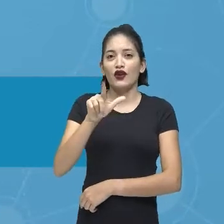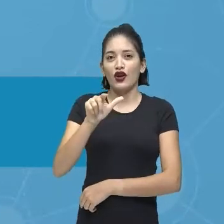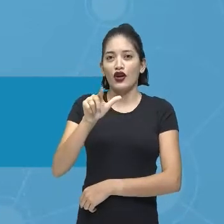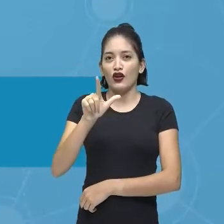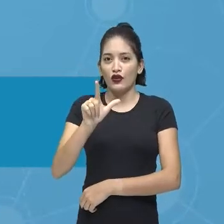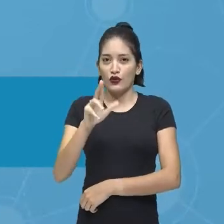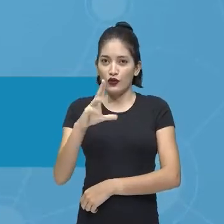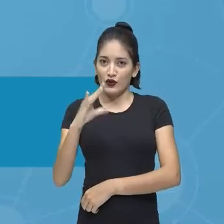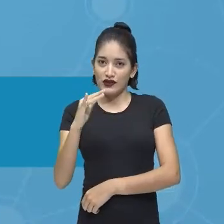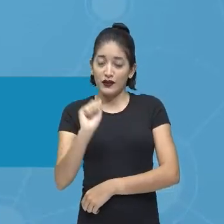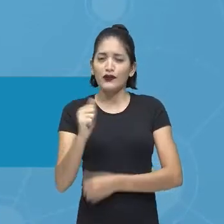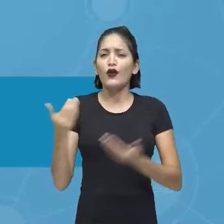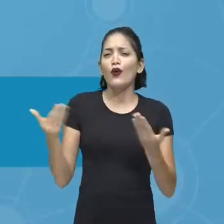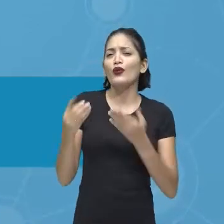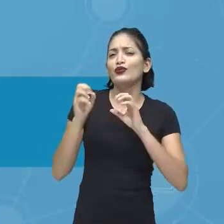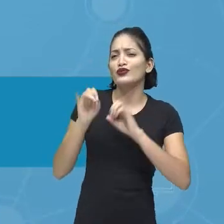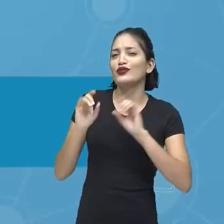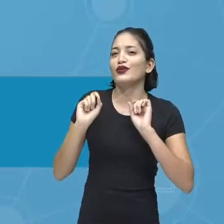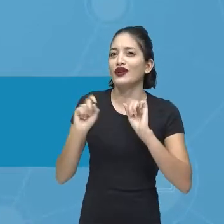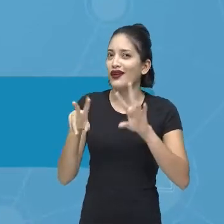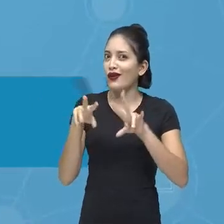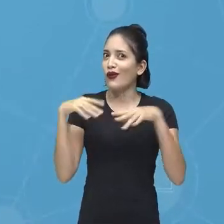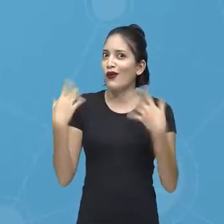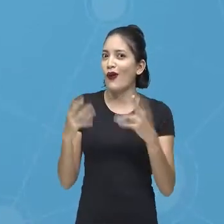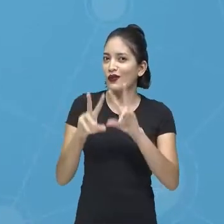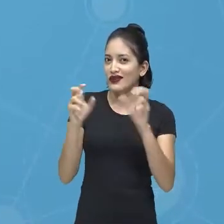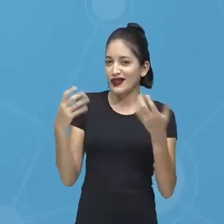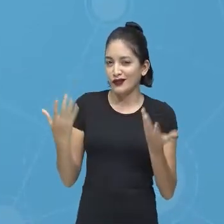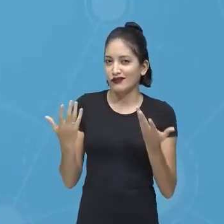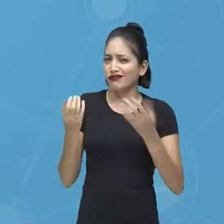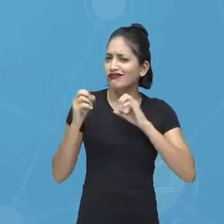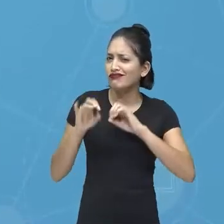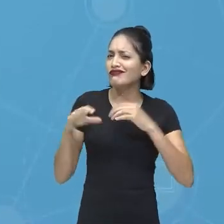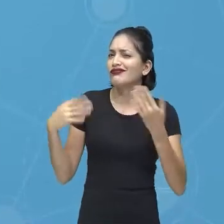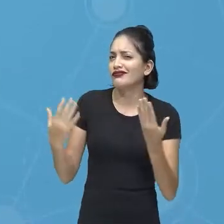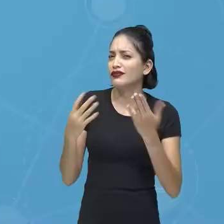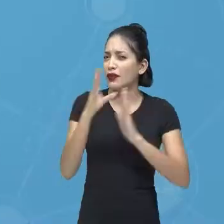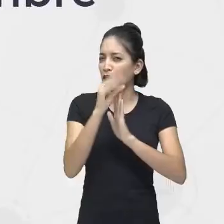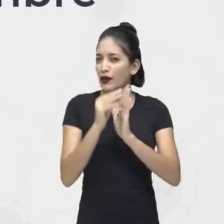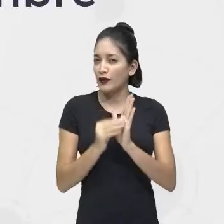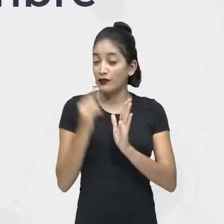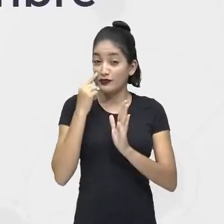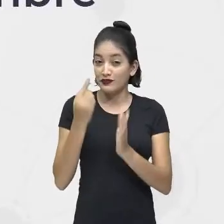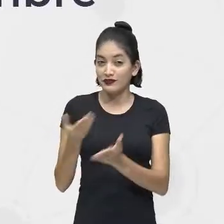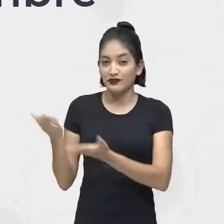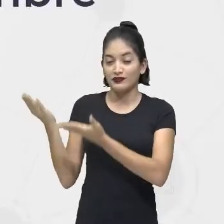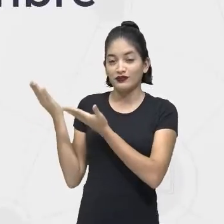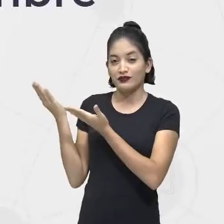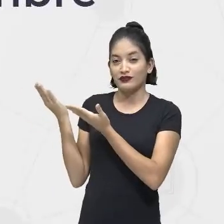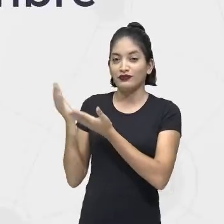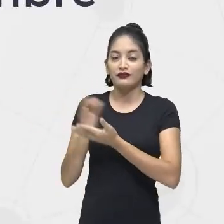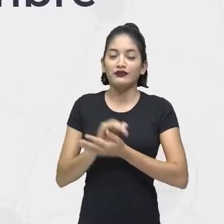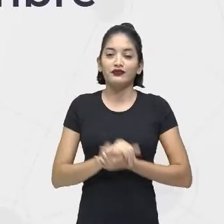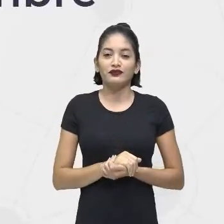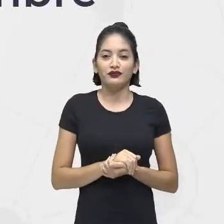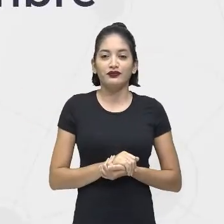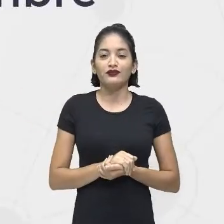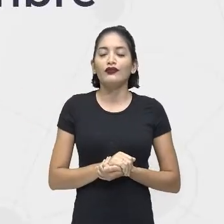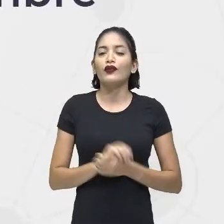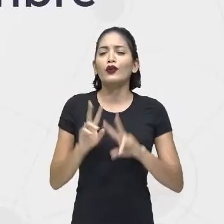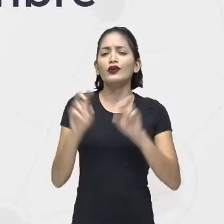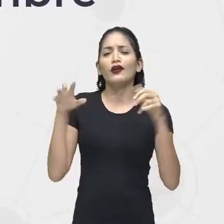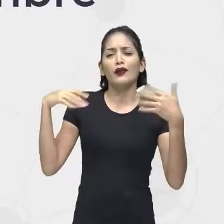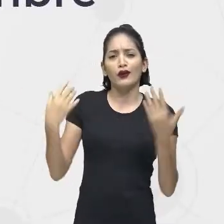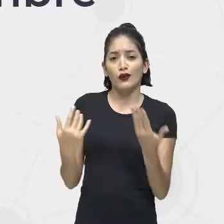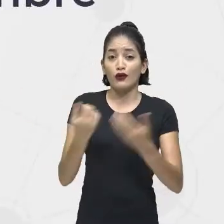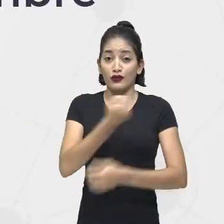vocês trabalhando qual assunto, ministrando qual conteúdo. Vamos ver? Então, hoje nós vamos falar, né, na